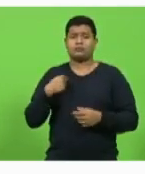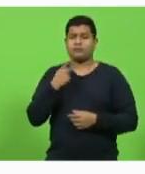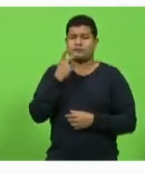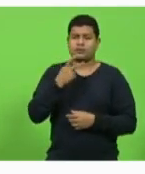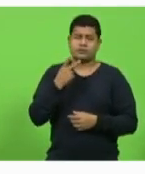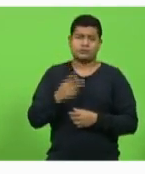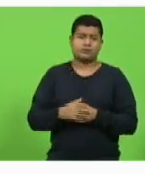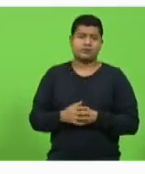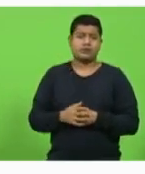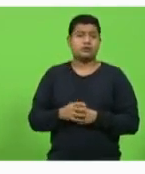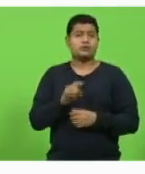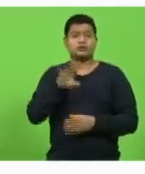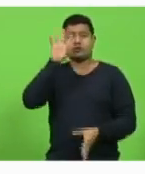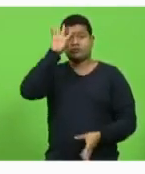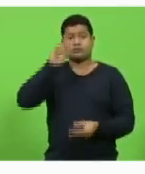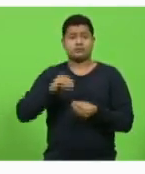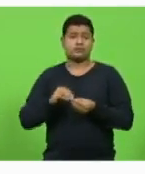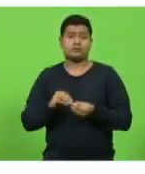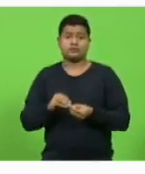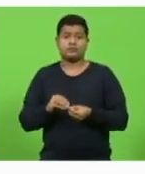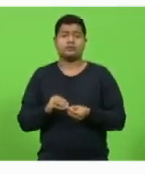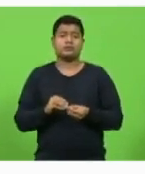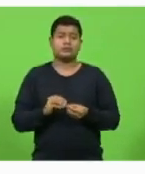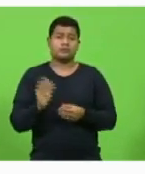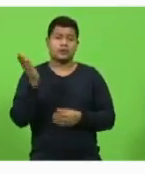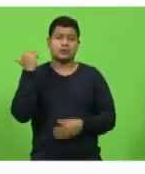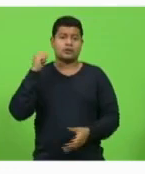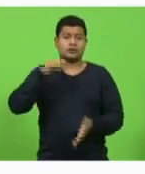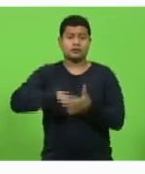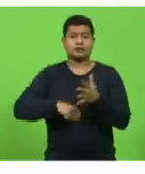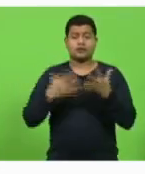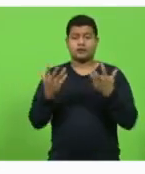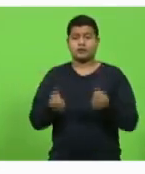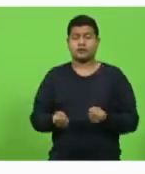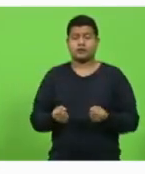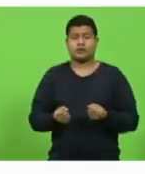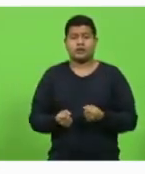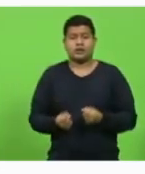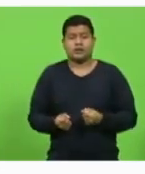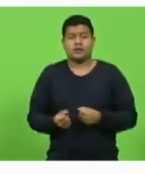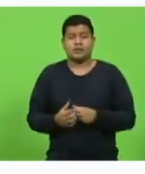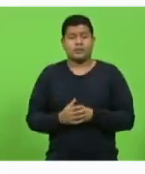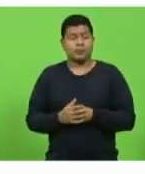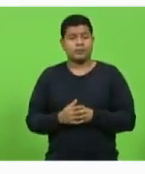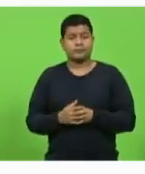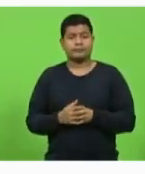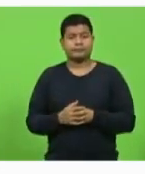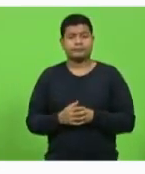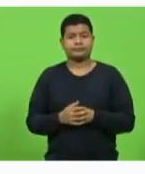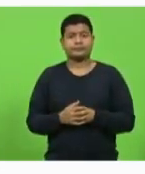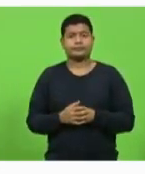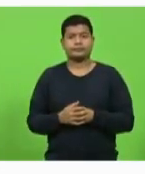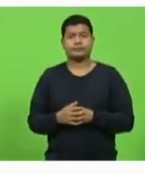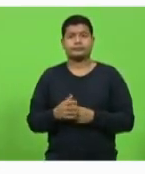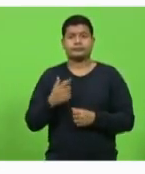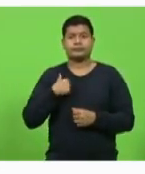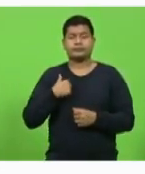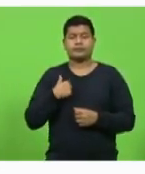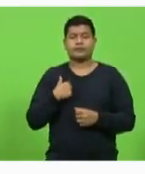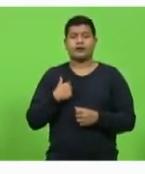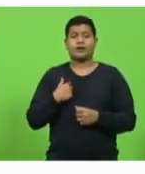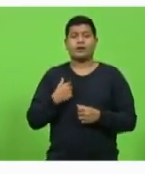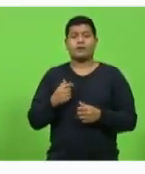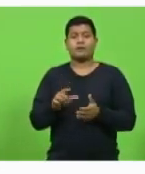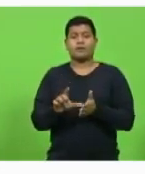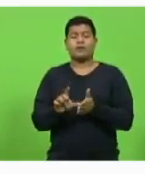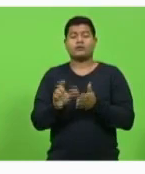senão apenas concluir com aquilo que assinei em meu voto de aceitação sobre a causa. Assim, vou me prender aos eventos que se